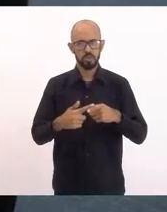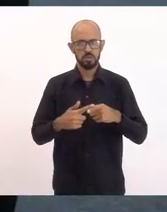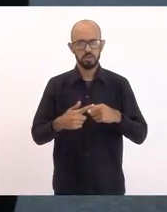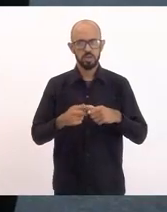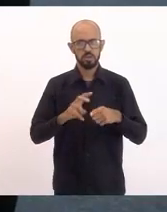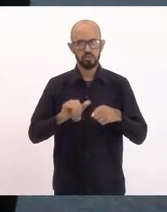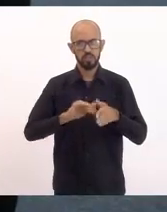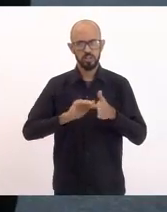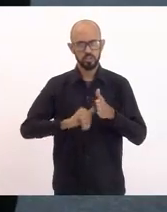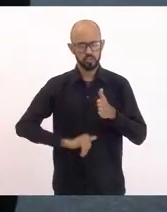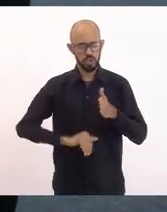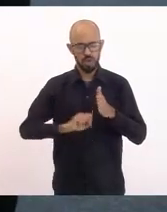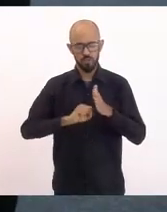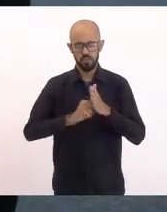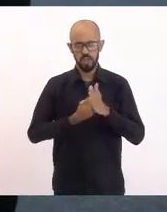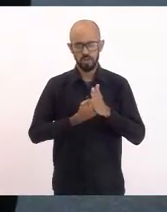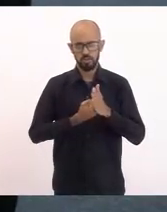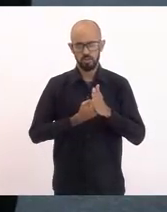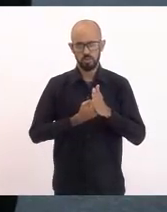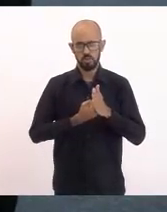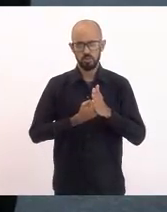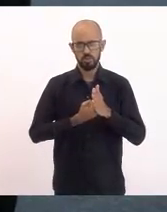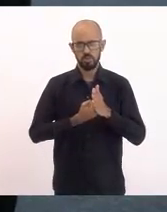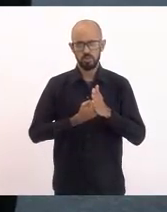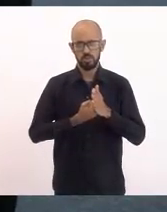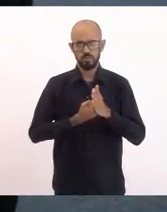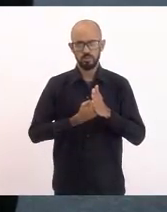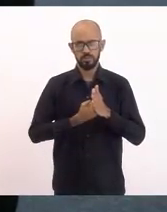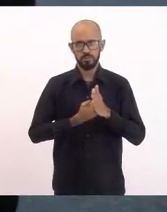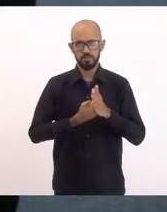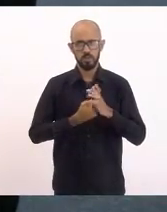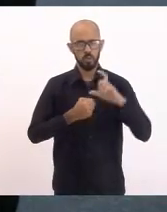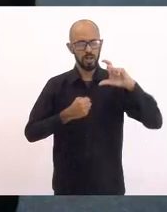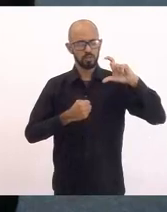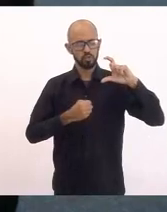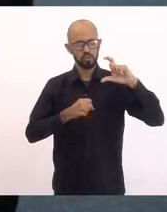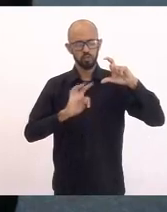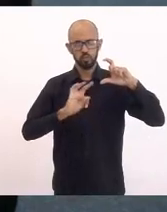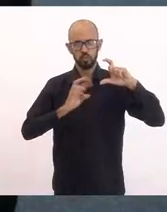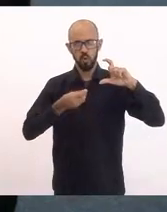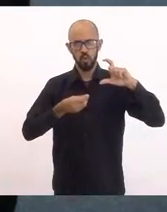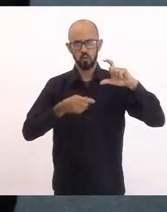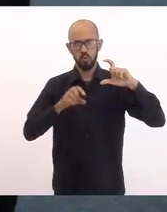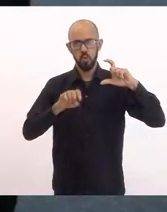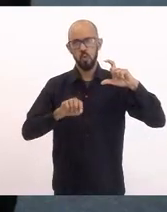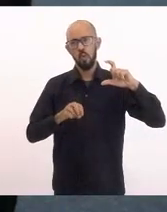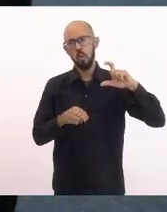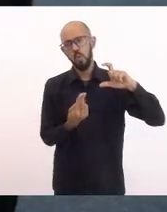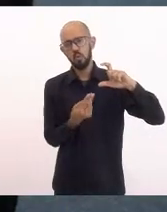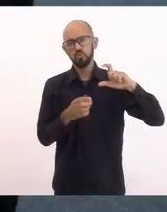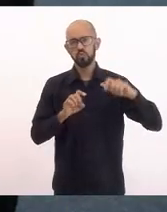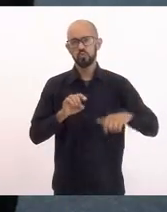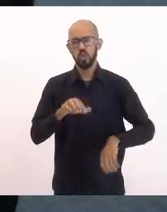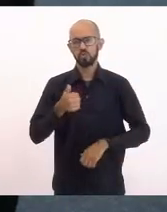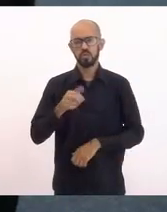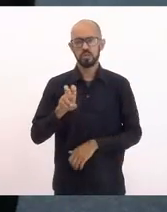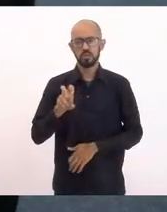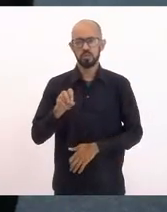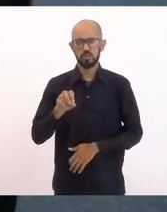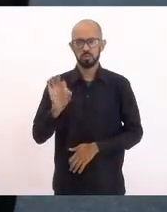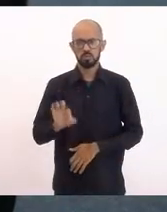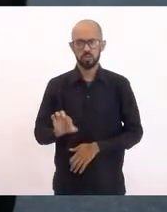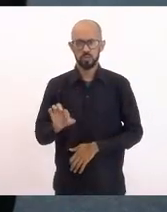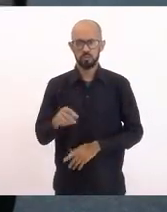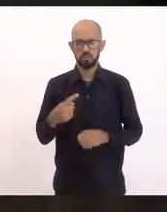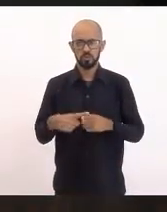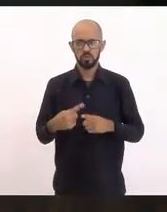derrubar o veto ou não derrubar o veto? É o artigo inteiro ou é só os 150%? Porque o que eu estou ouvindo aqui